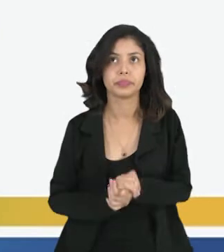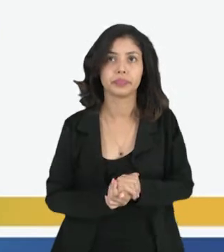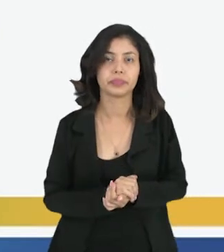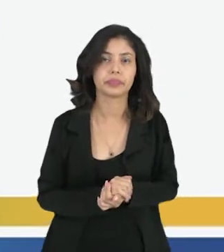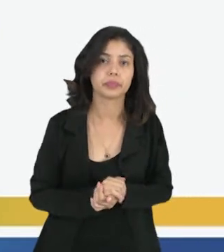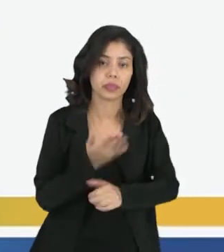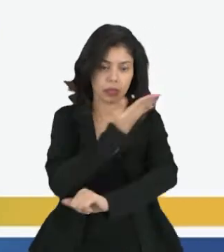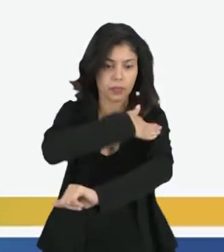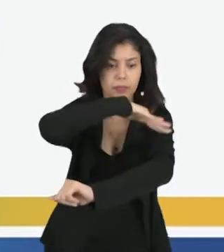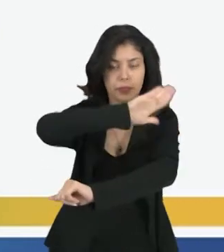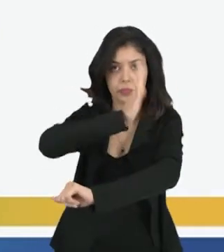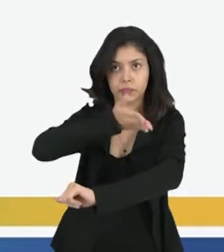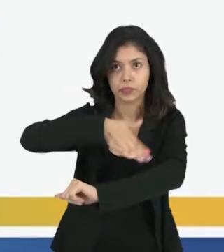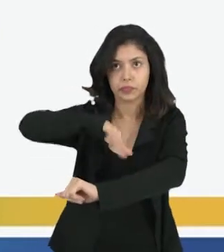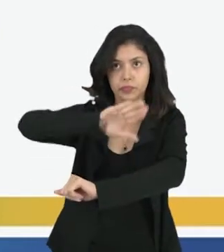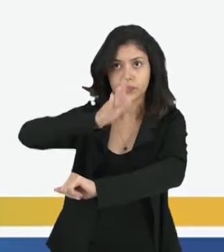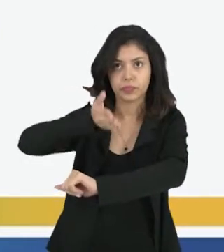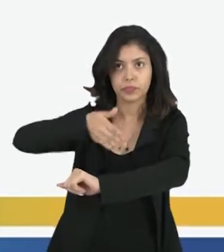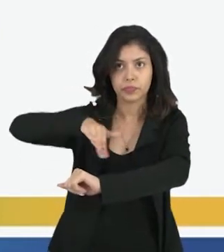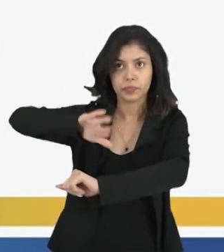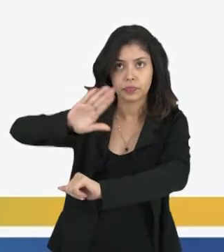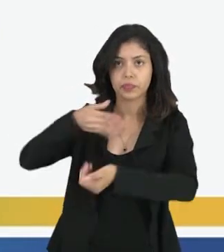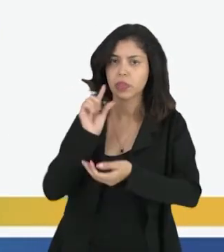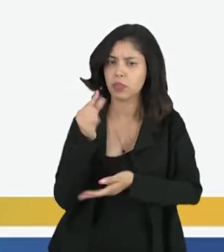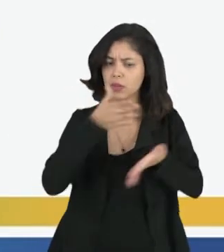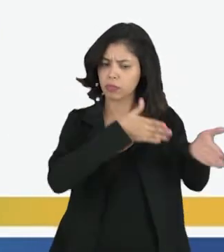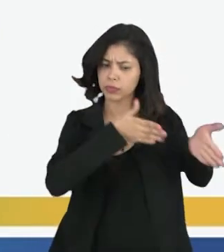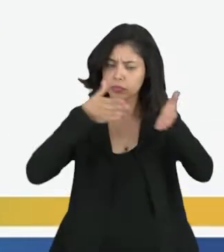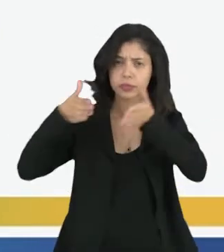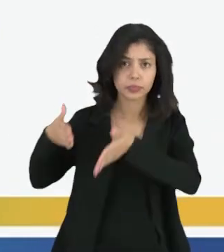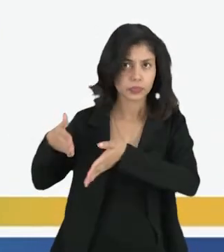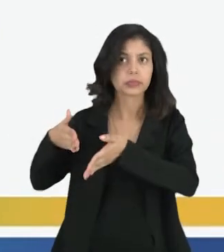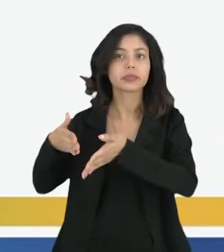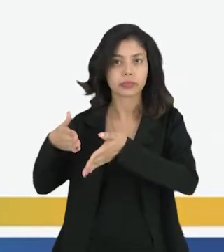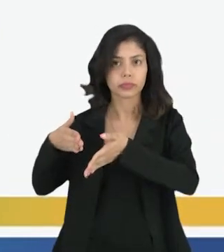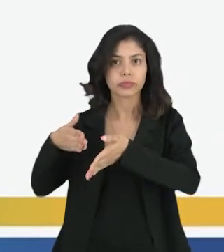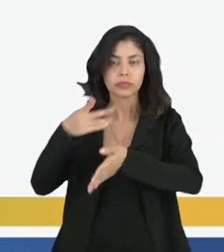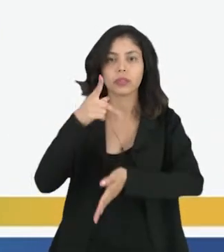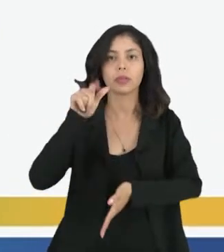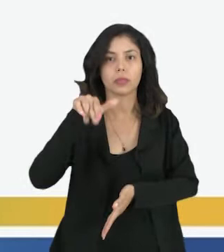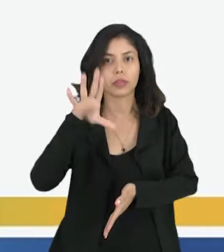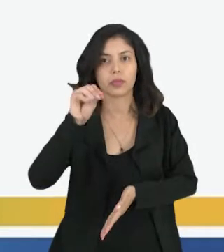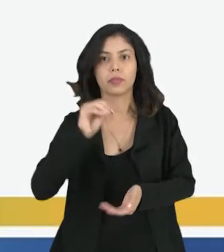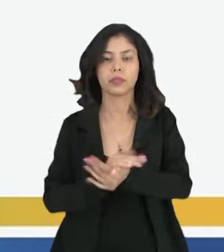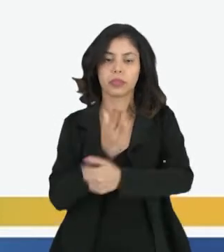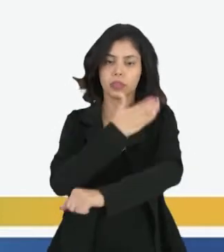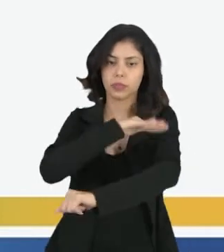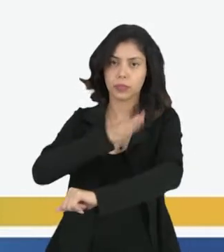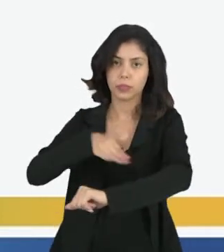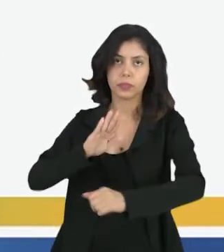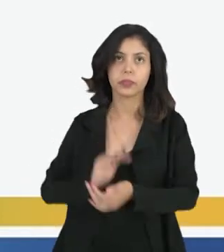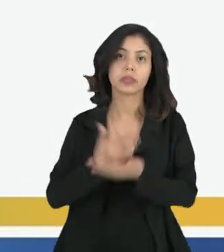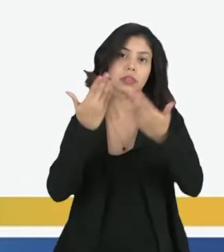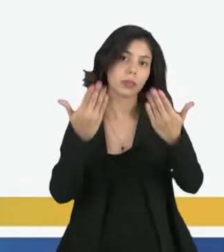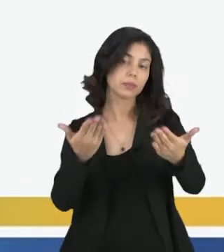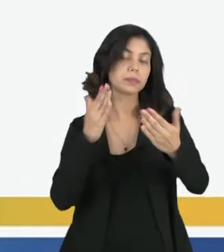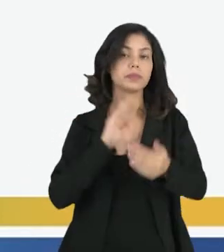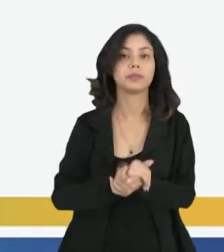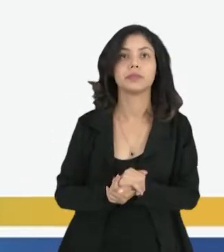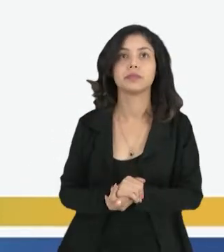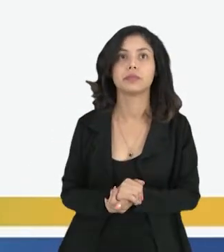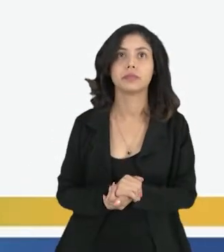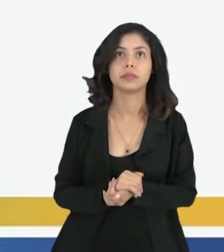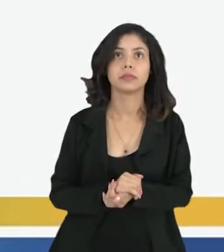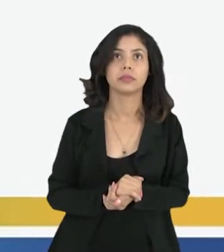de montanhas. Então você vai ver que também vai pegar uma pequena parcela de planaltos e também de montanha. E aí,